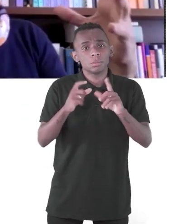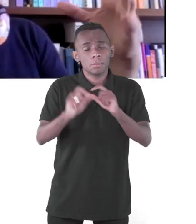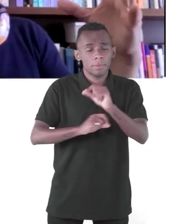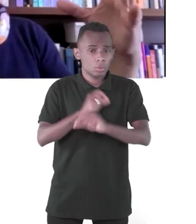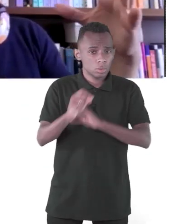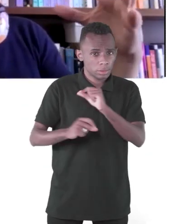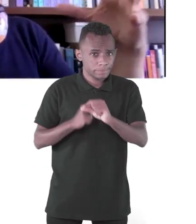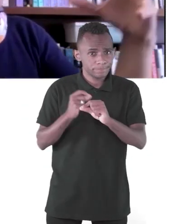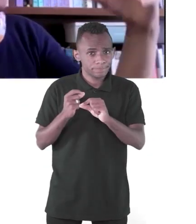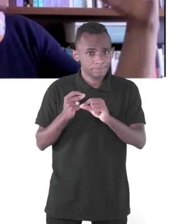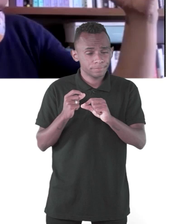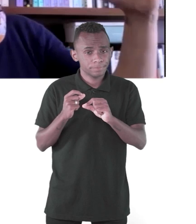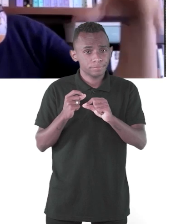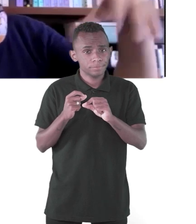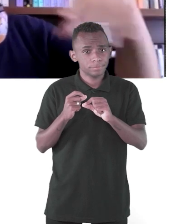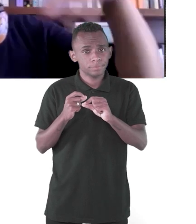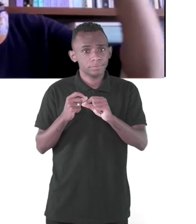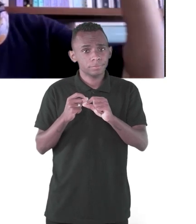grandes